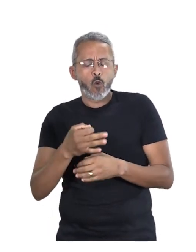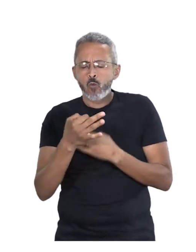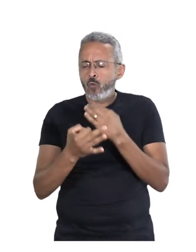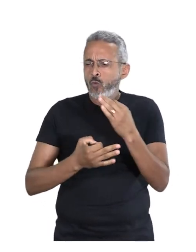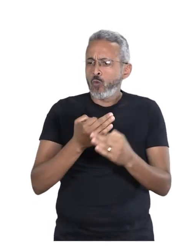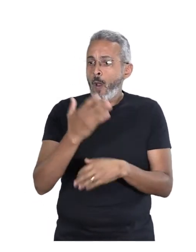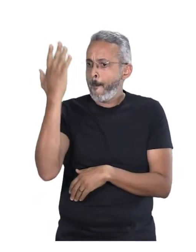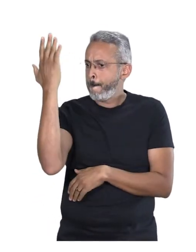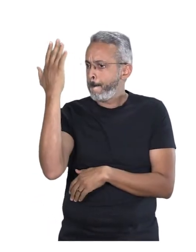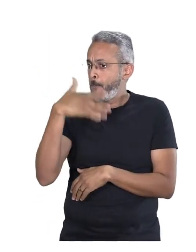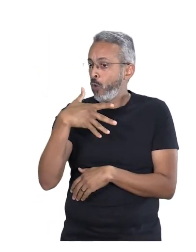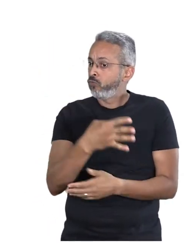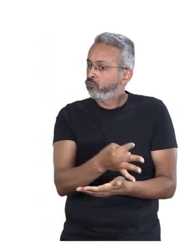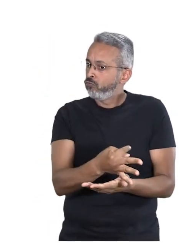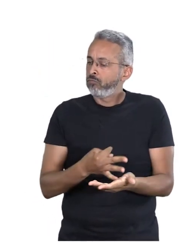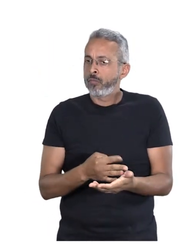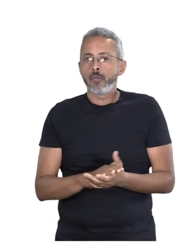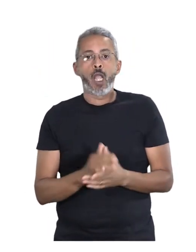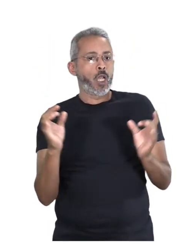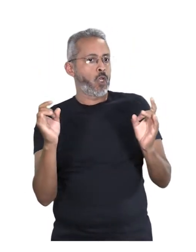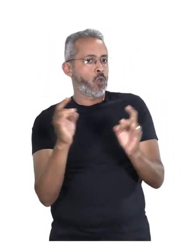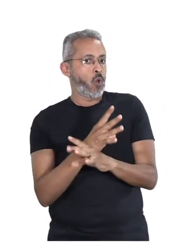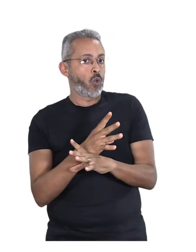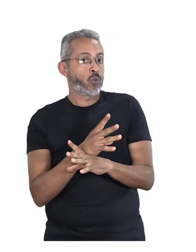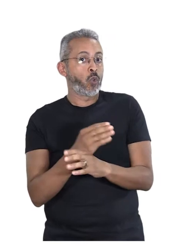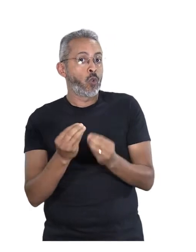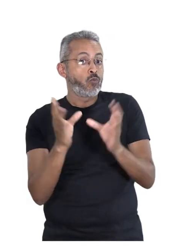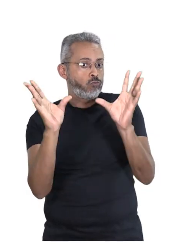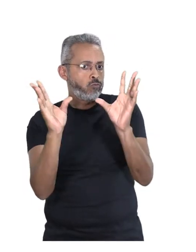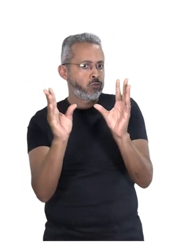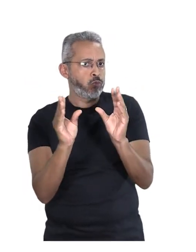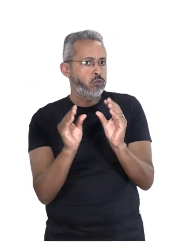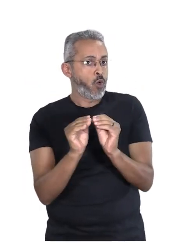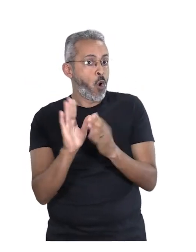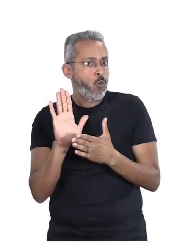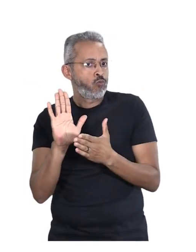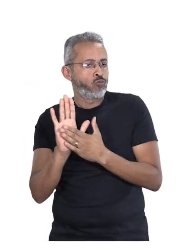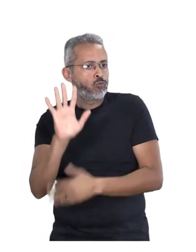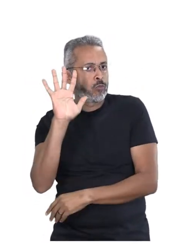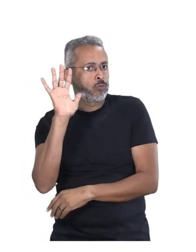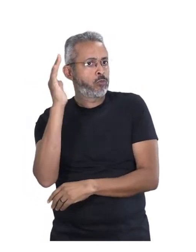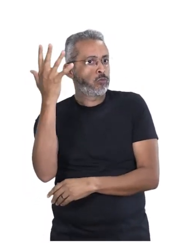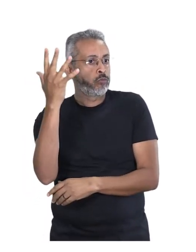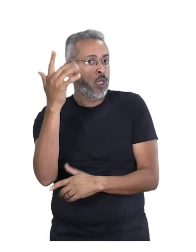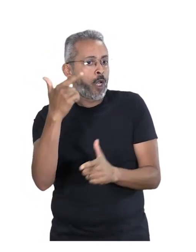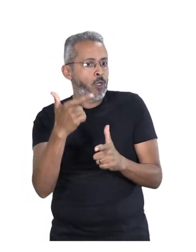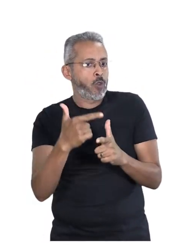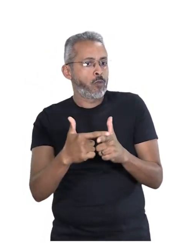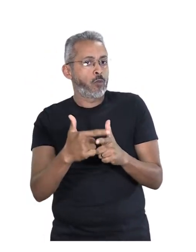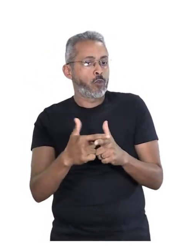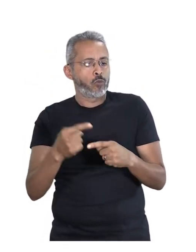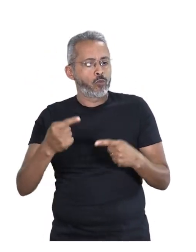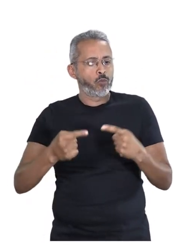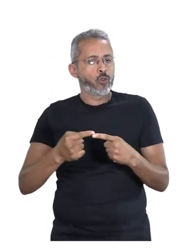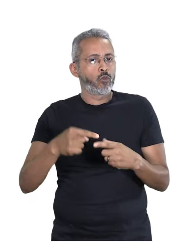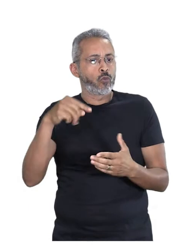que comprovem a tese. Conclusão em forma de síntese ou com propostas de solução para os problemas discutidos